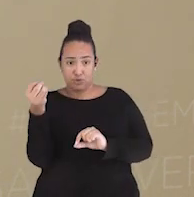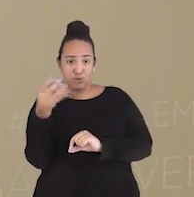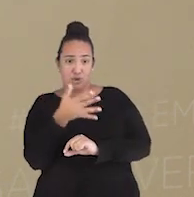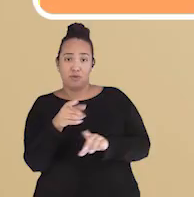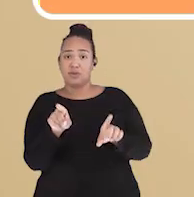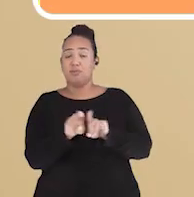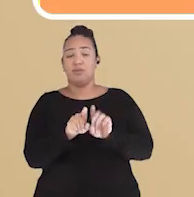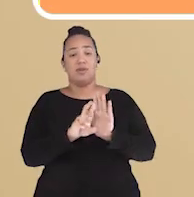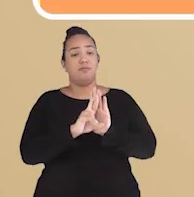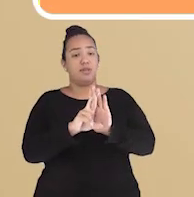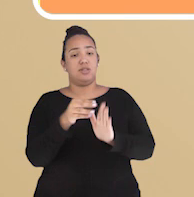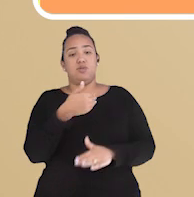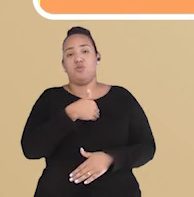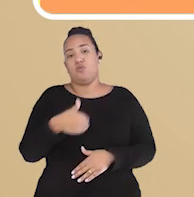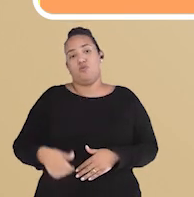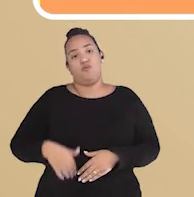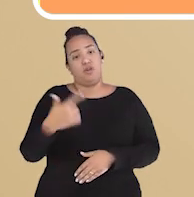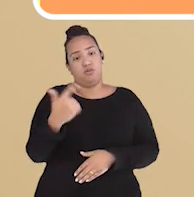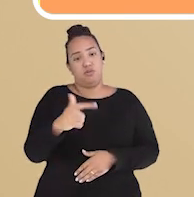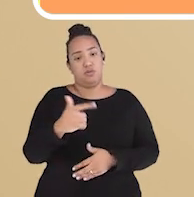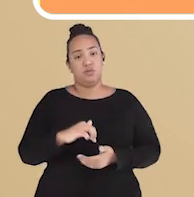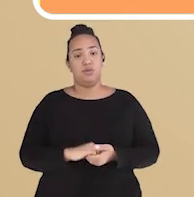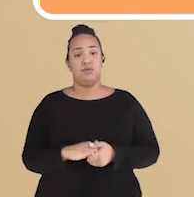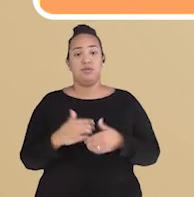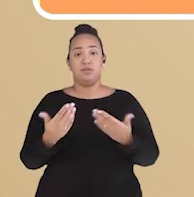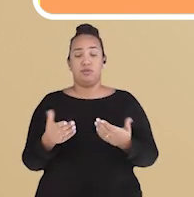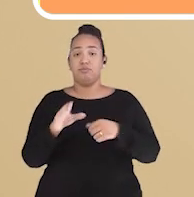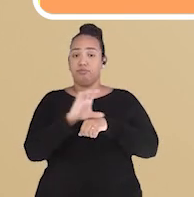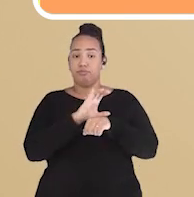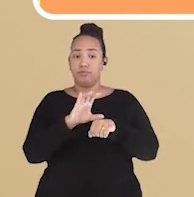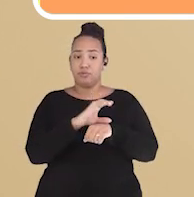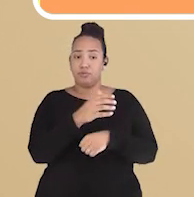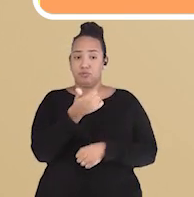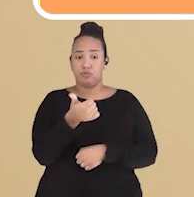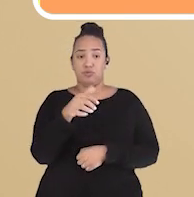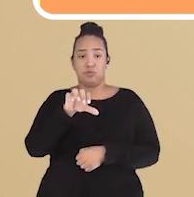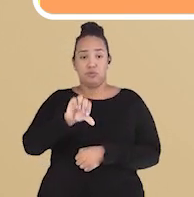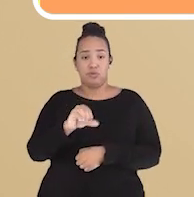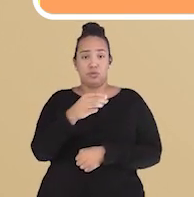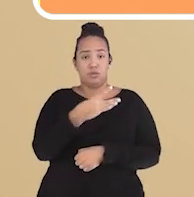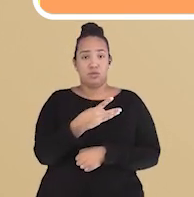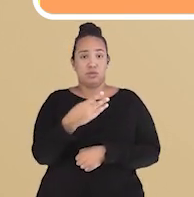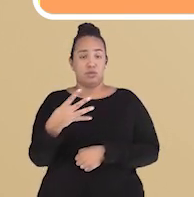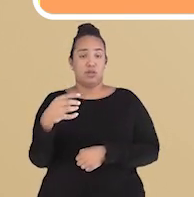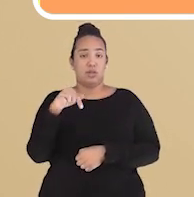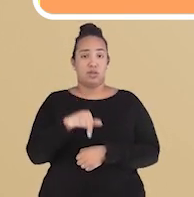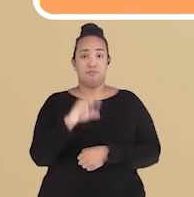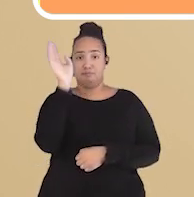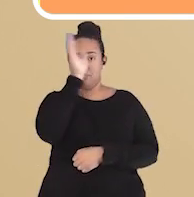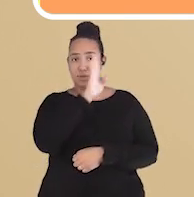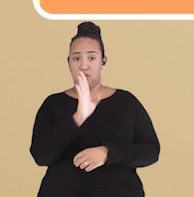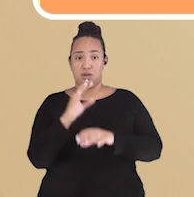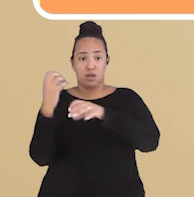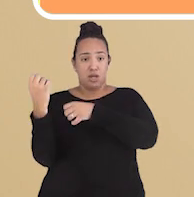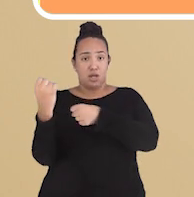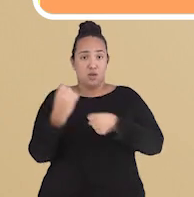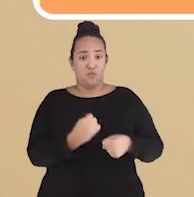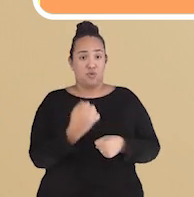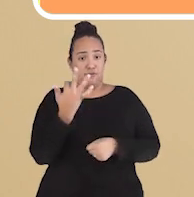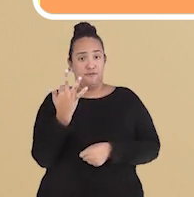federal. A Constituição de 1934 defendia o Brasil como uma república federativa,